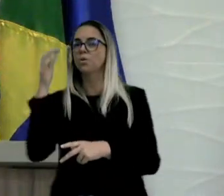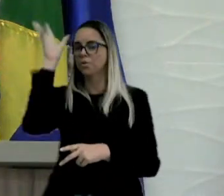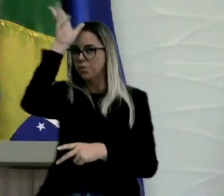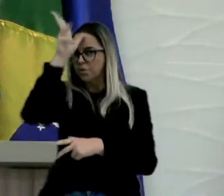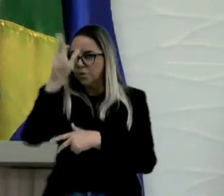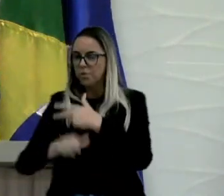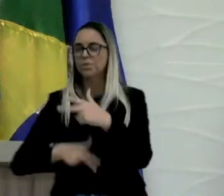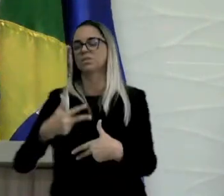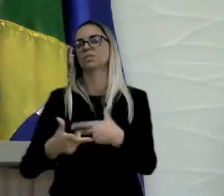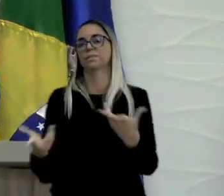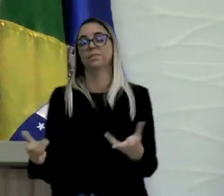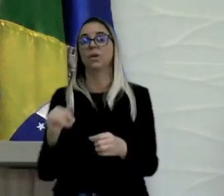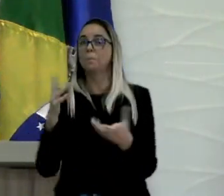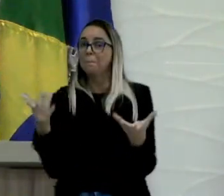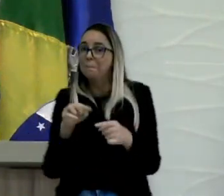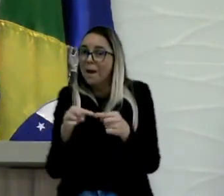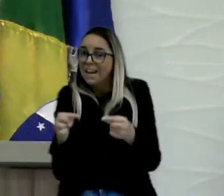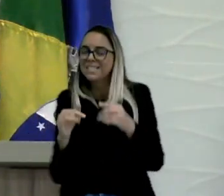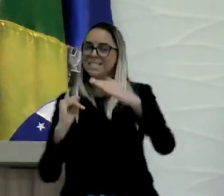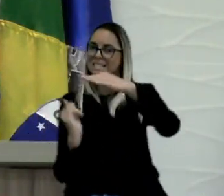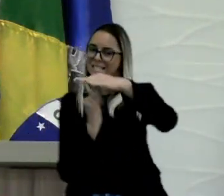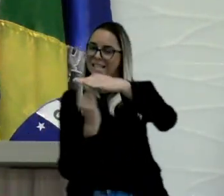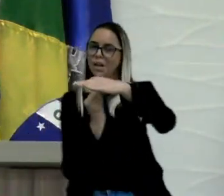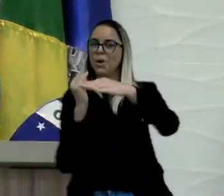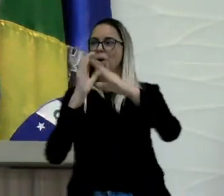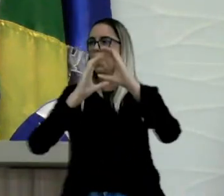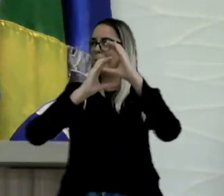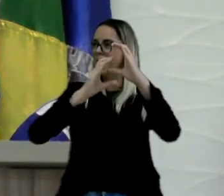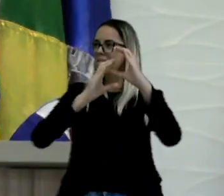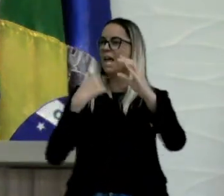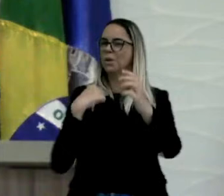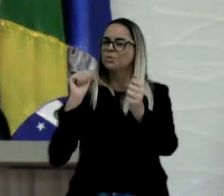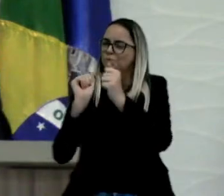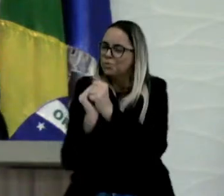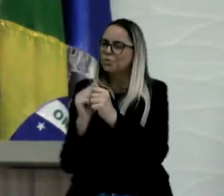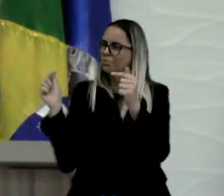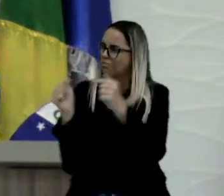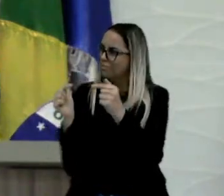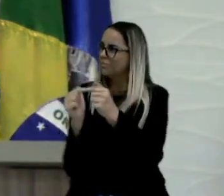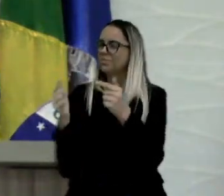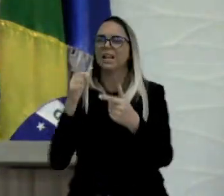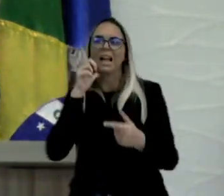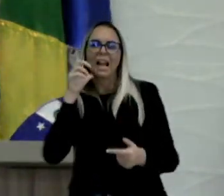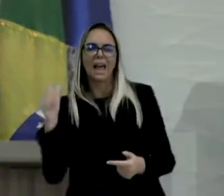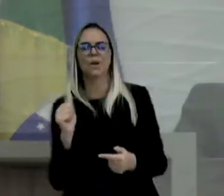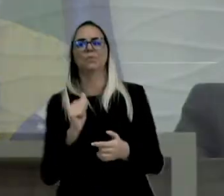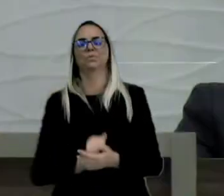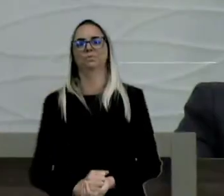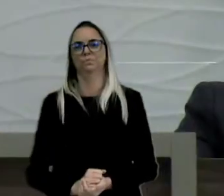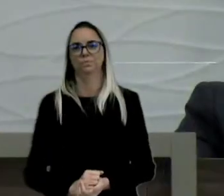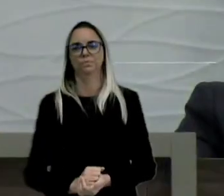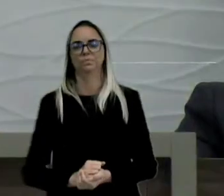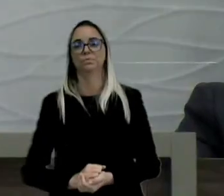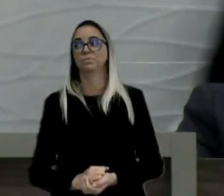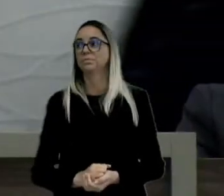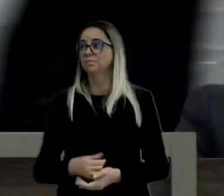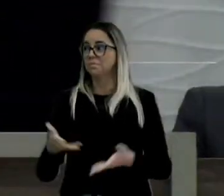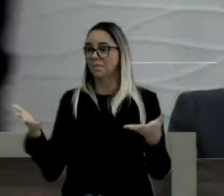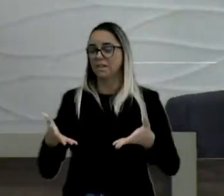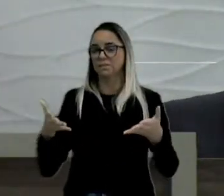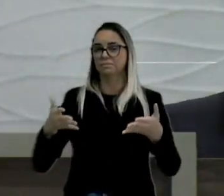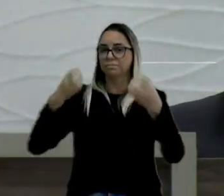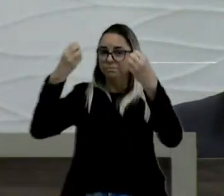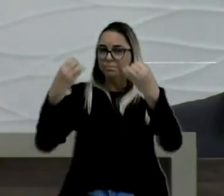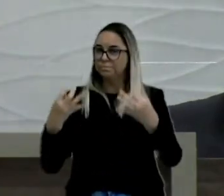confesa deixa a desejar Então vou acompanhar o colega Leo é discussão continua aem